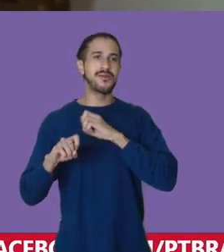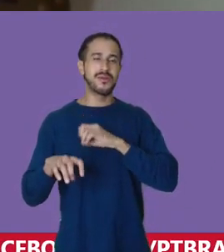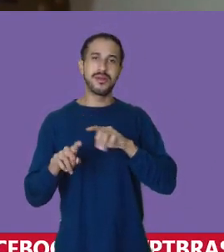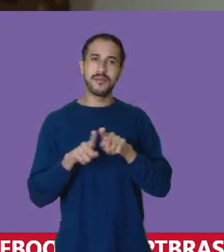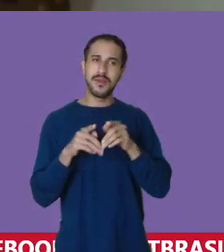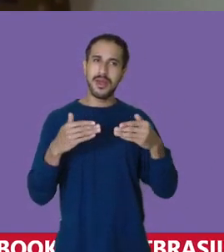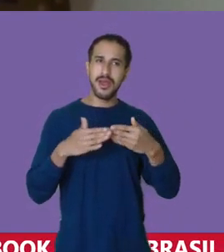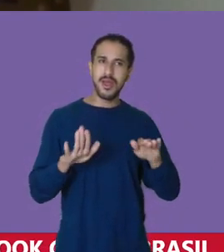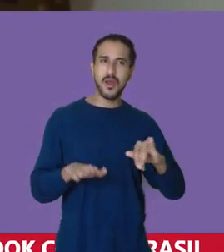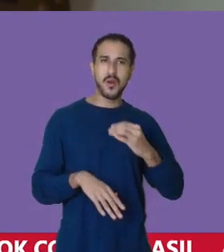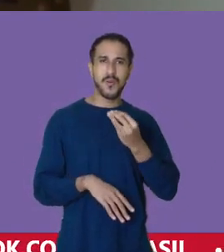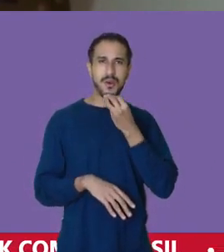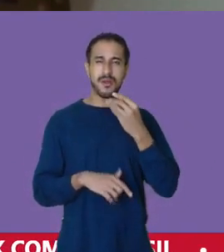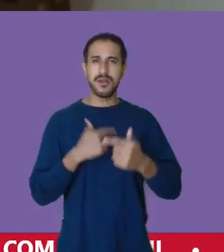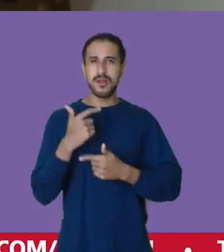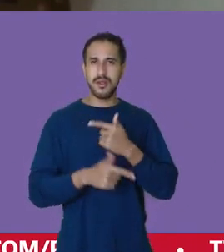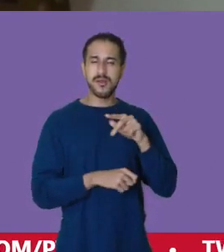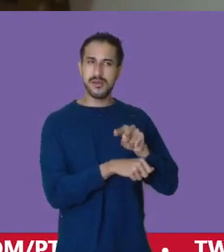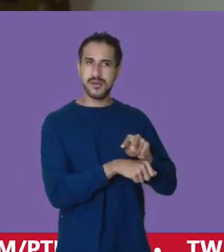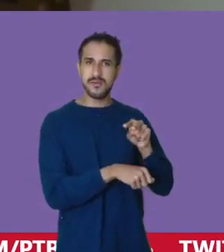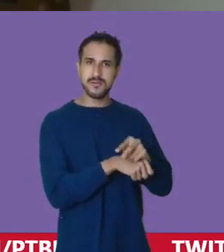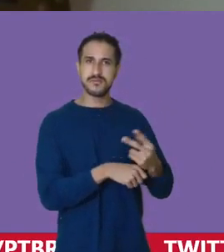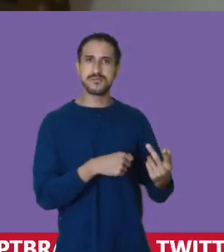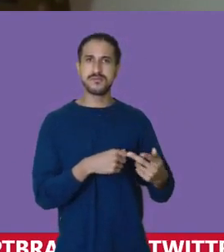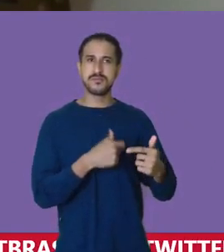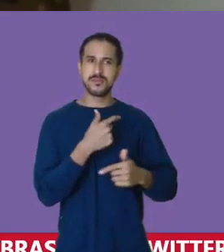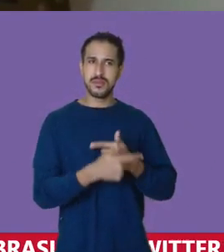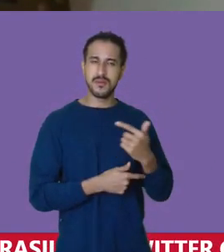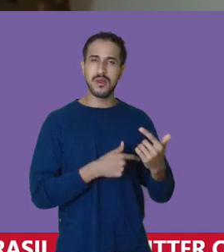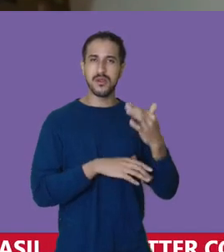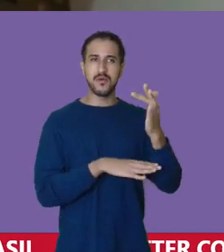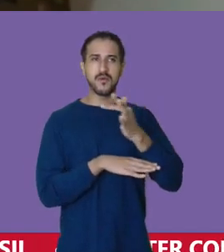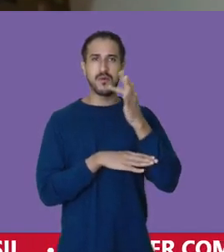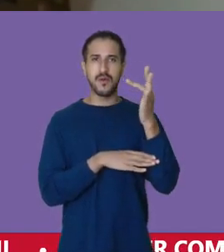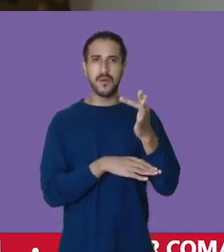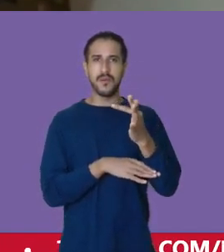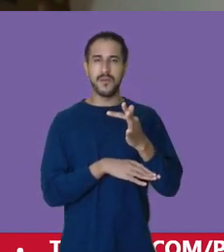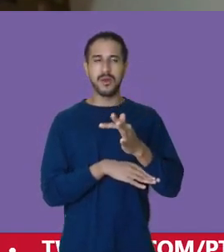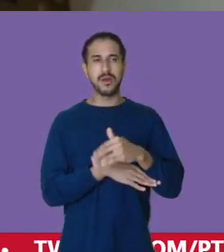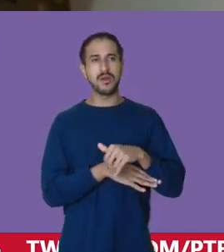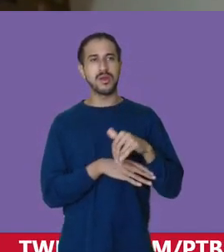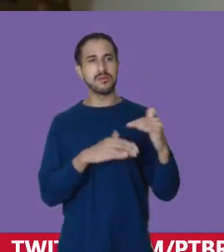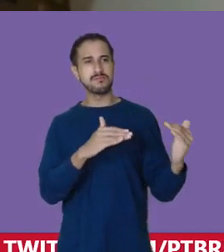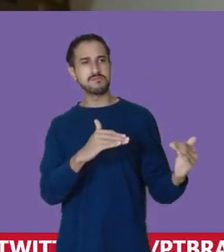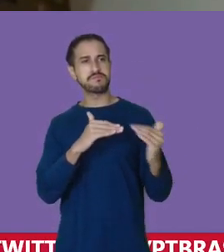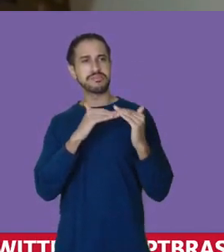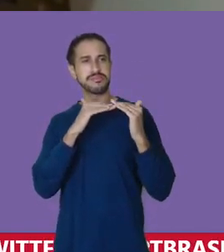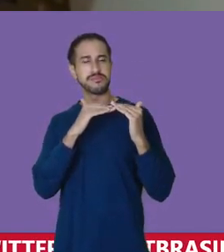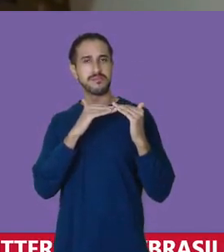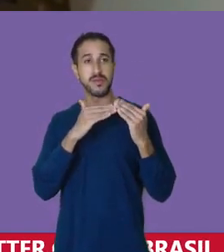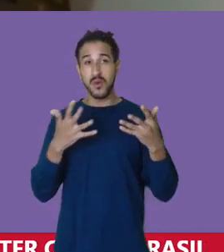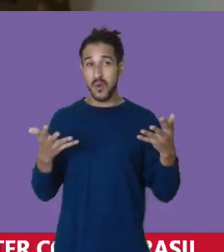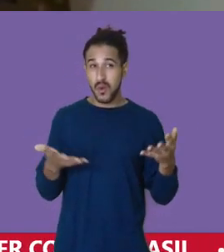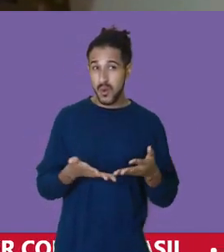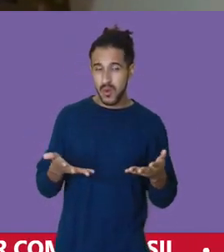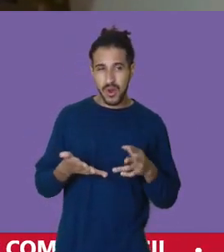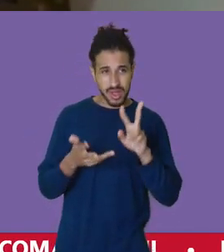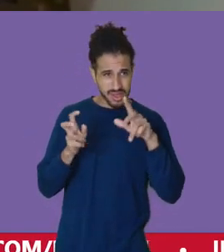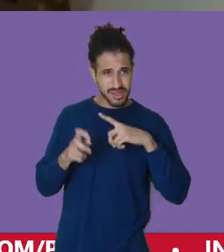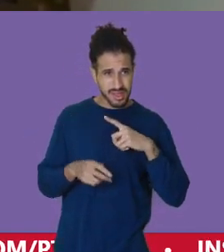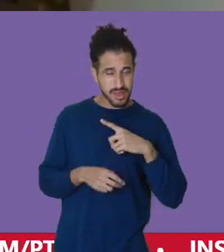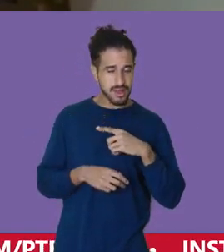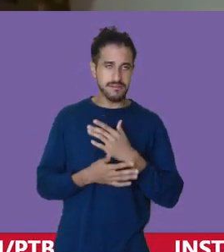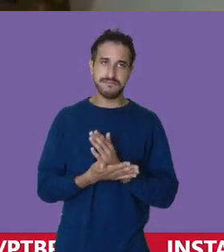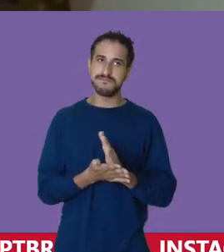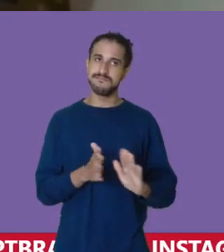abriu oportunidades de trabalho protegido e de trabalho formal, mais de igual para igual. Hoje em dia isso não existe